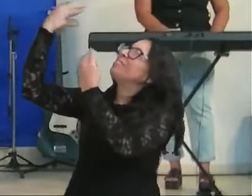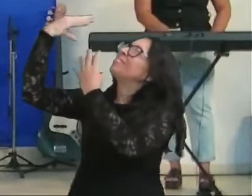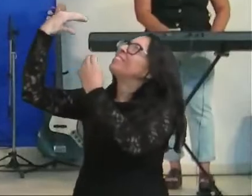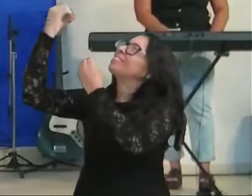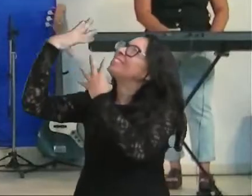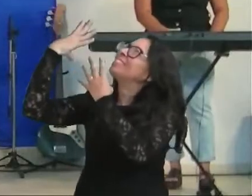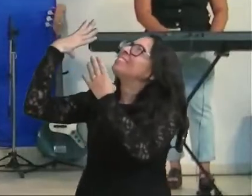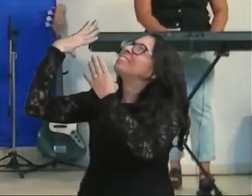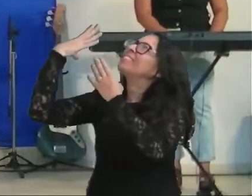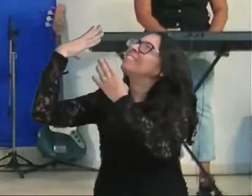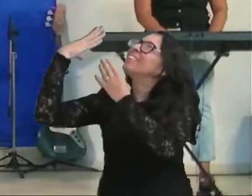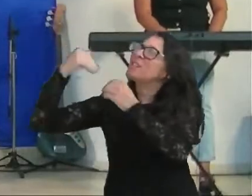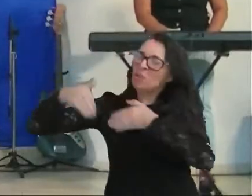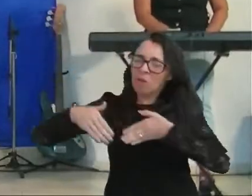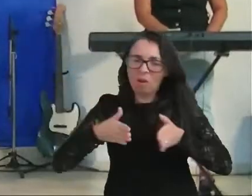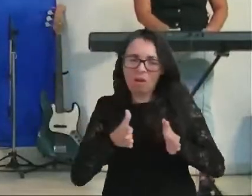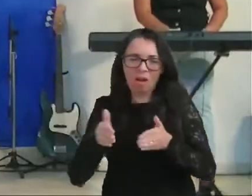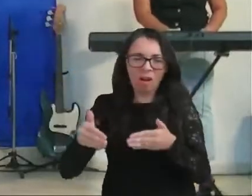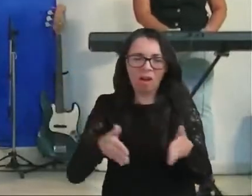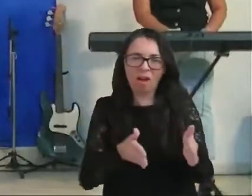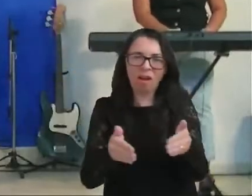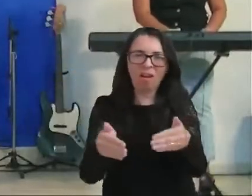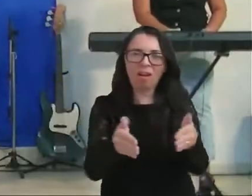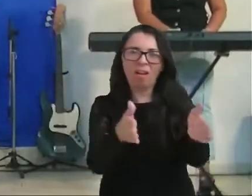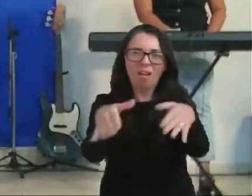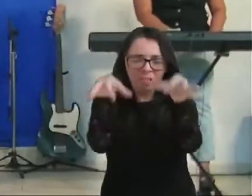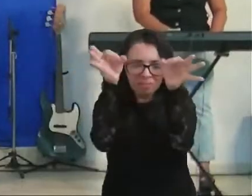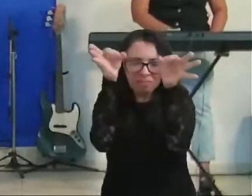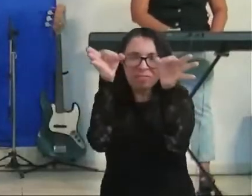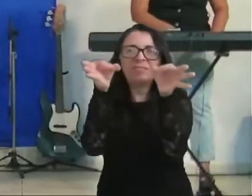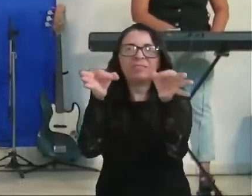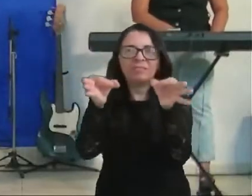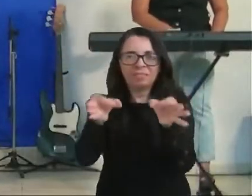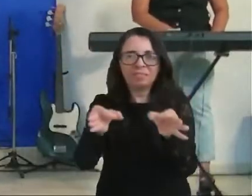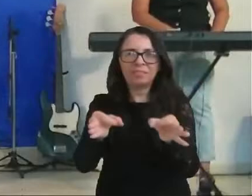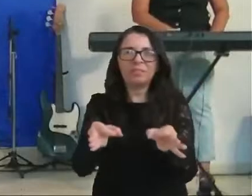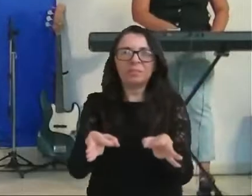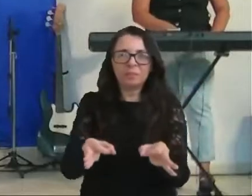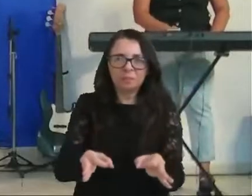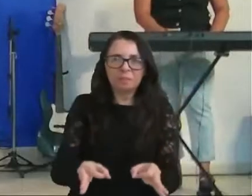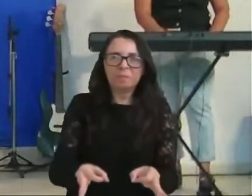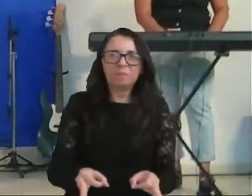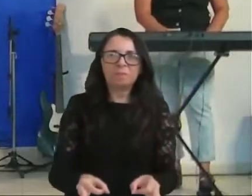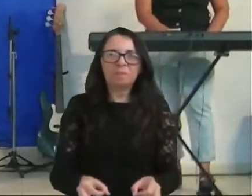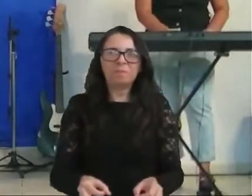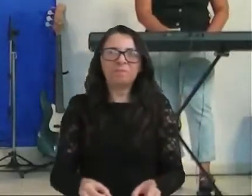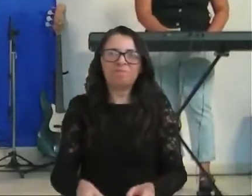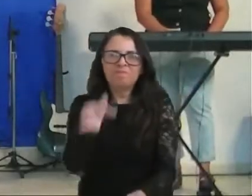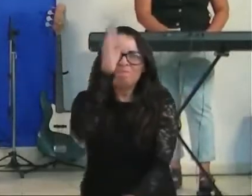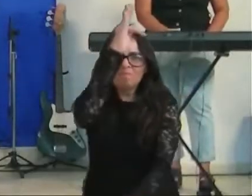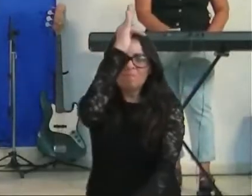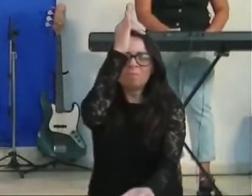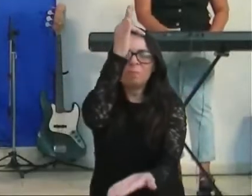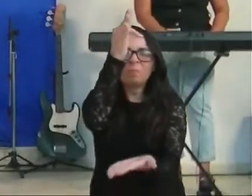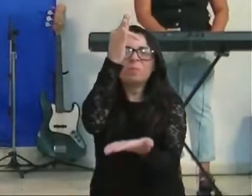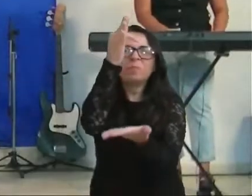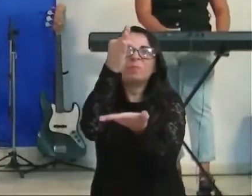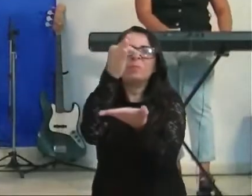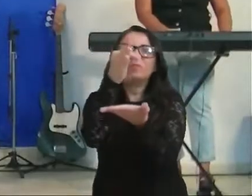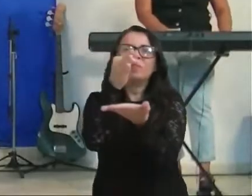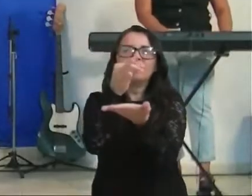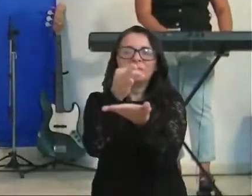vai me fazer andar por sobre as águas, rompendo em